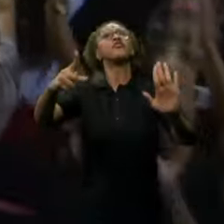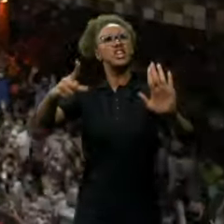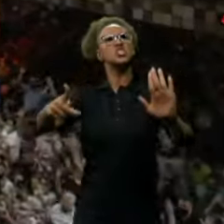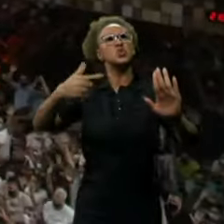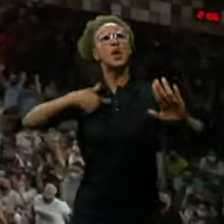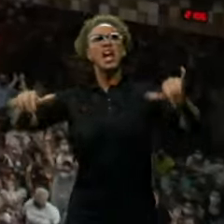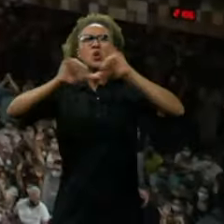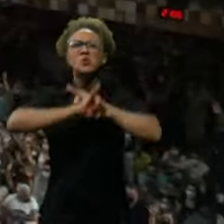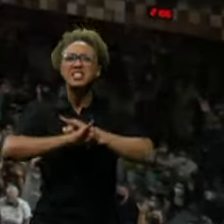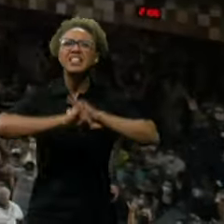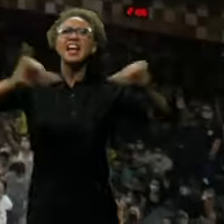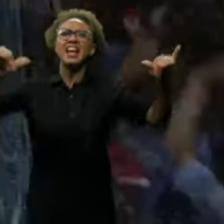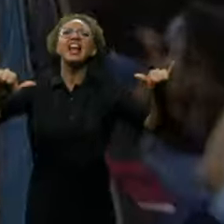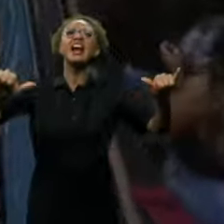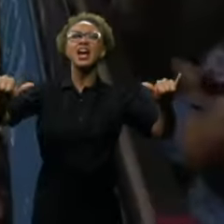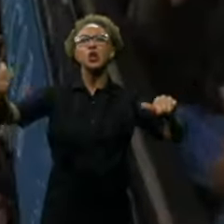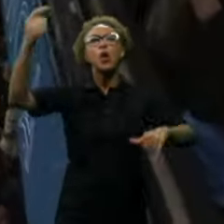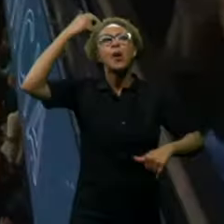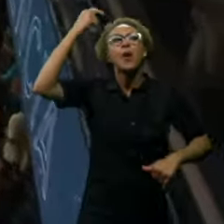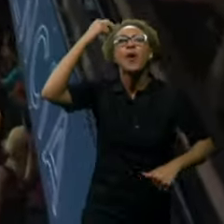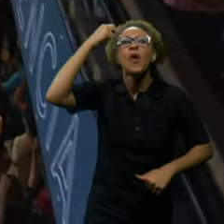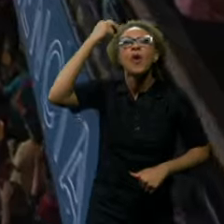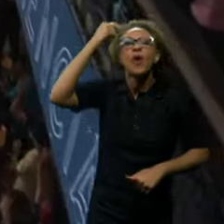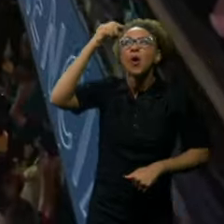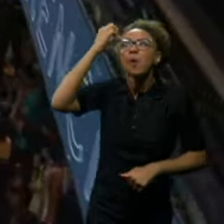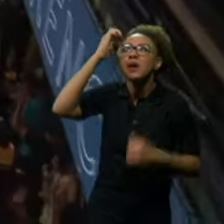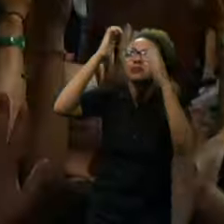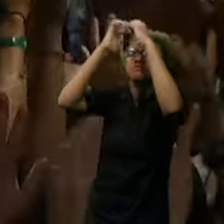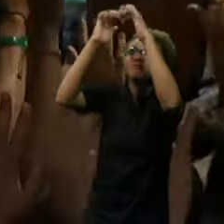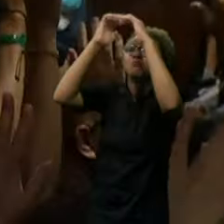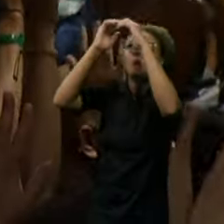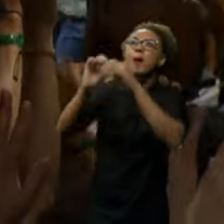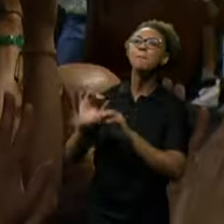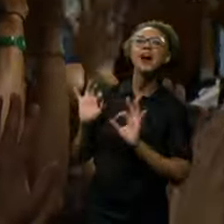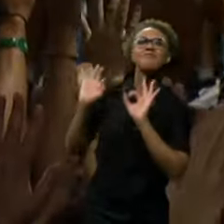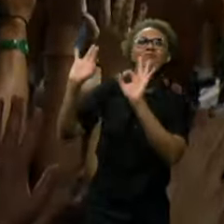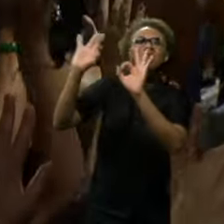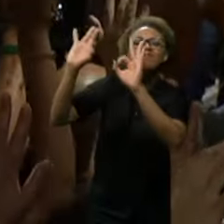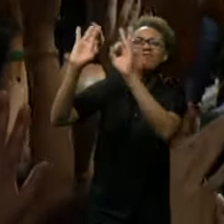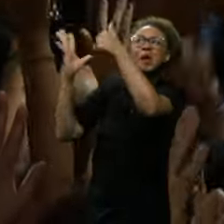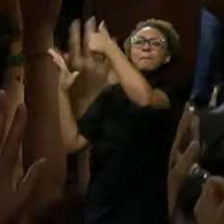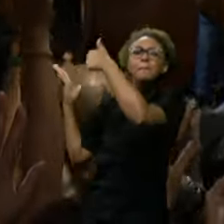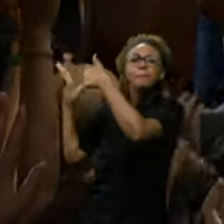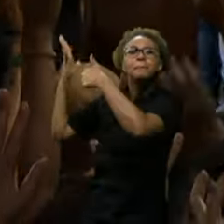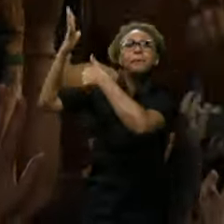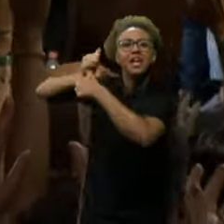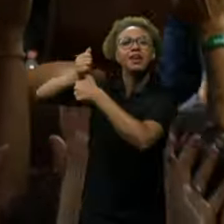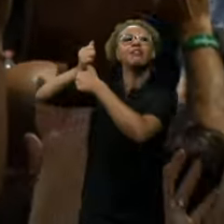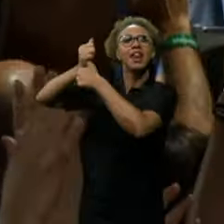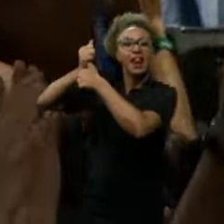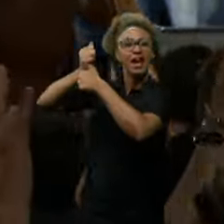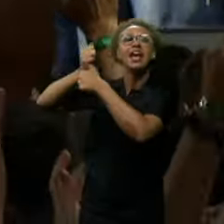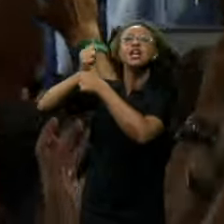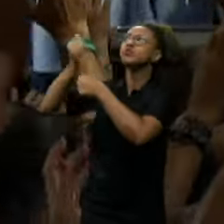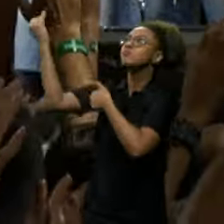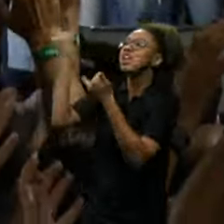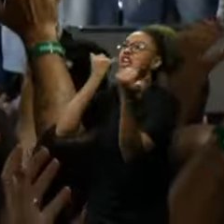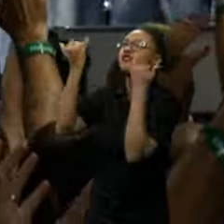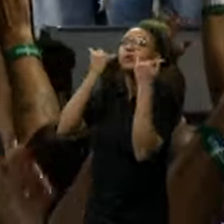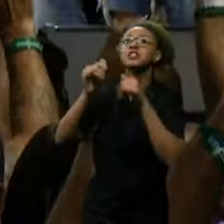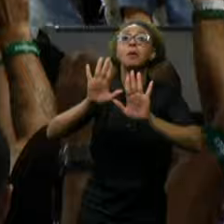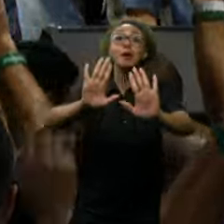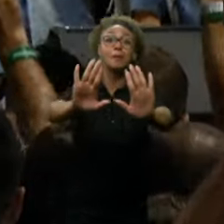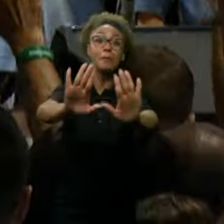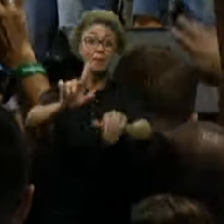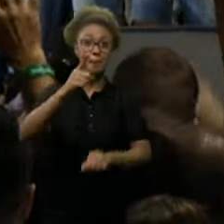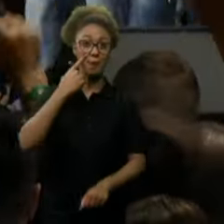Elsa Claro Uma Mente privilegiada bem informações privilegiadas e vai